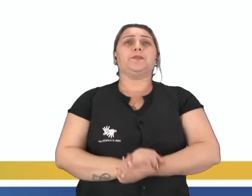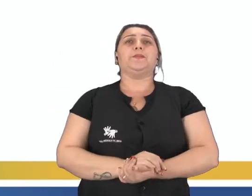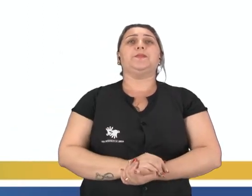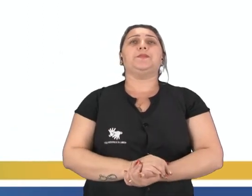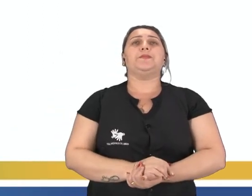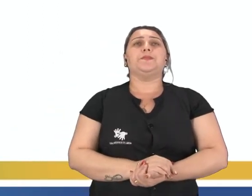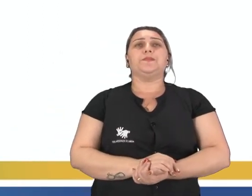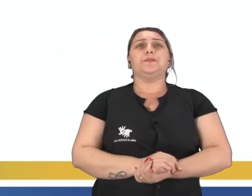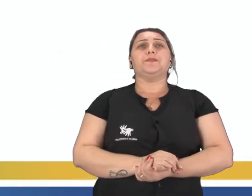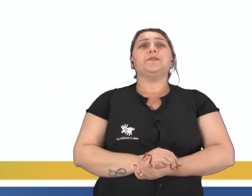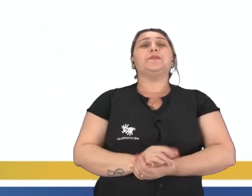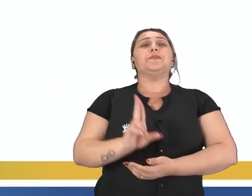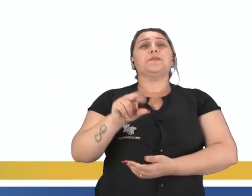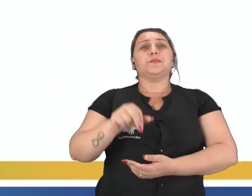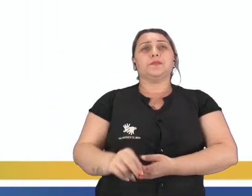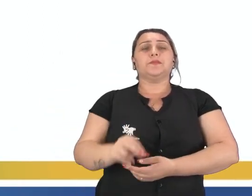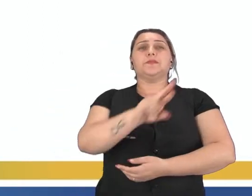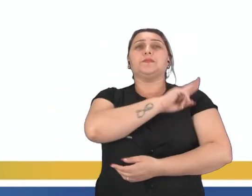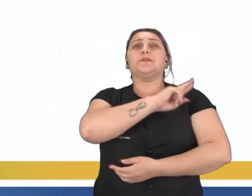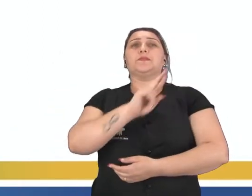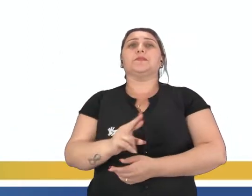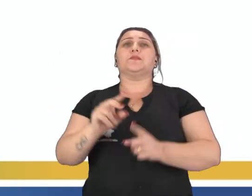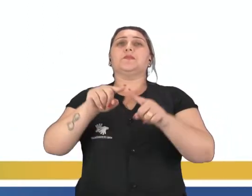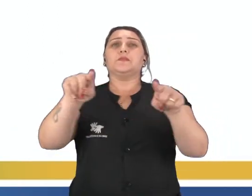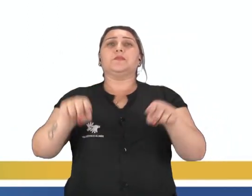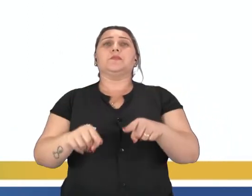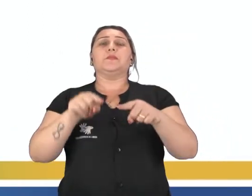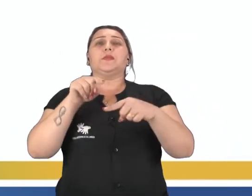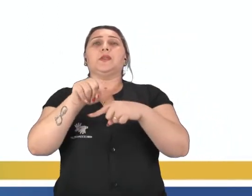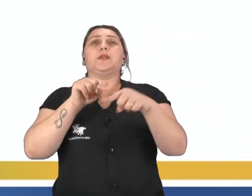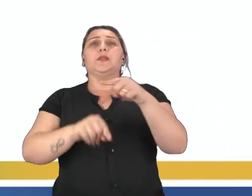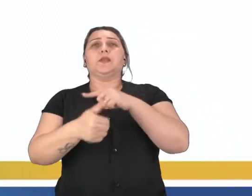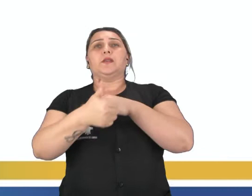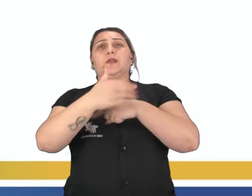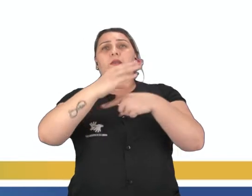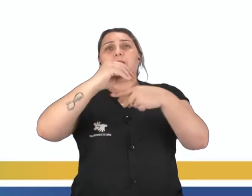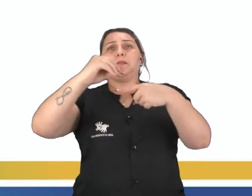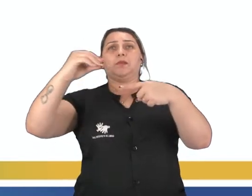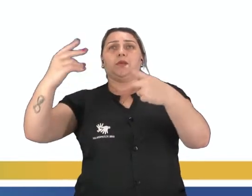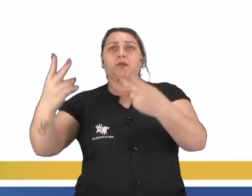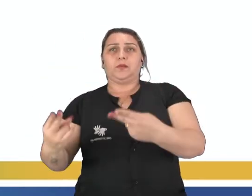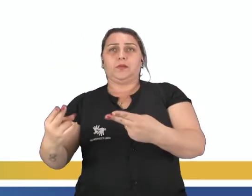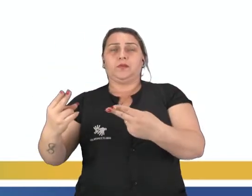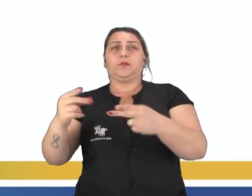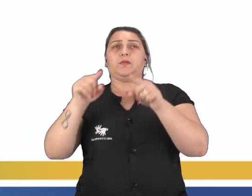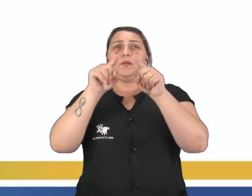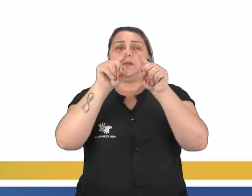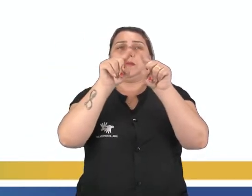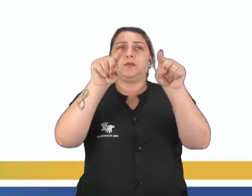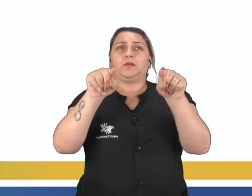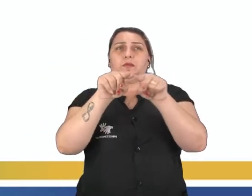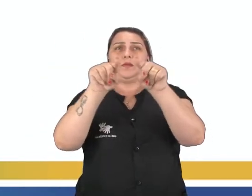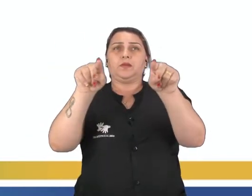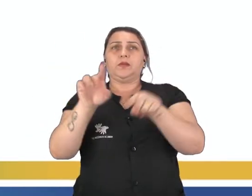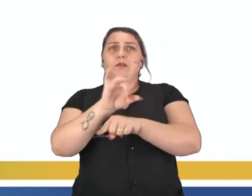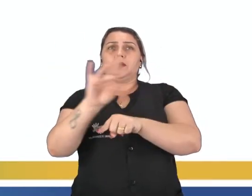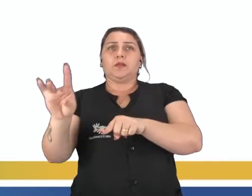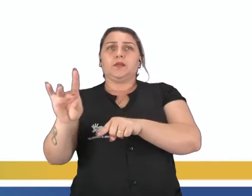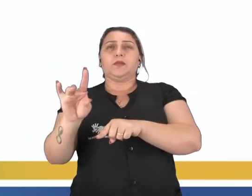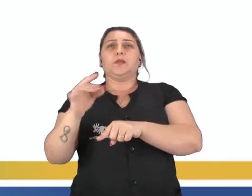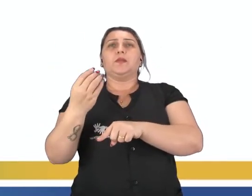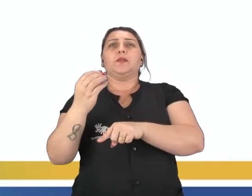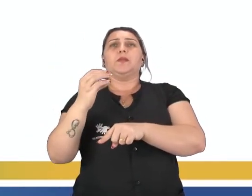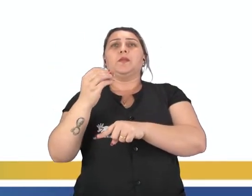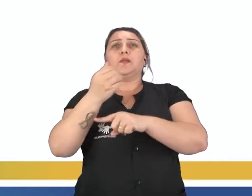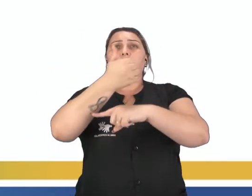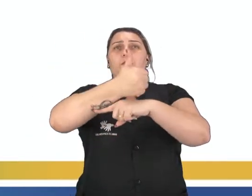Milésimos. Quando a unidade representada pelo cubo é dividida em 1000 partes iguais, cada uma das partes equivale a 1